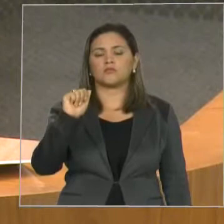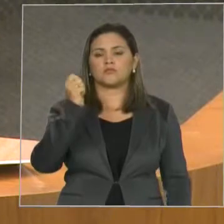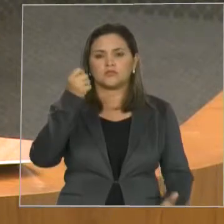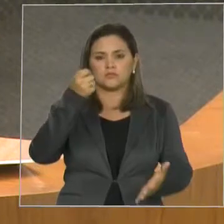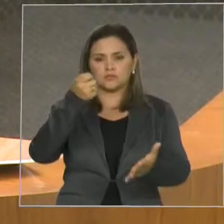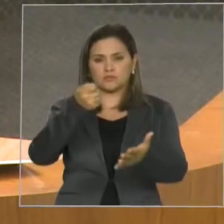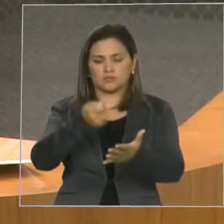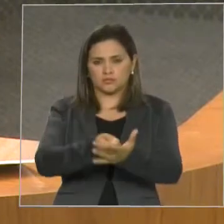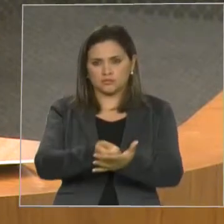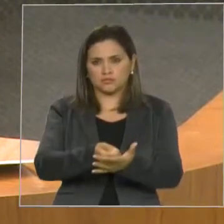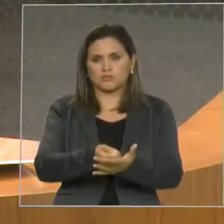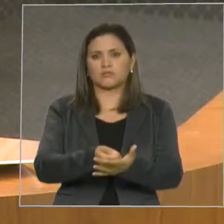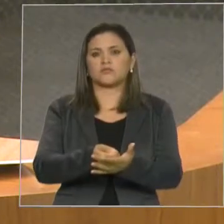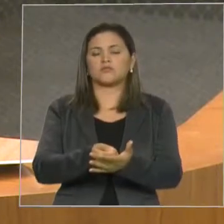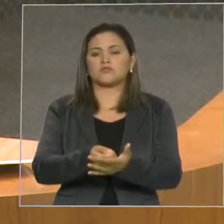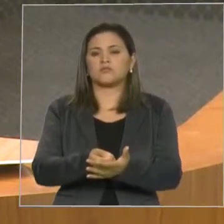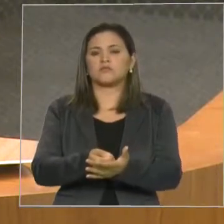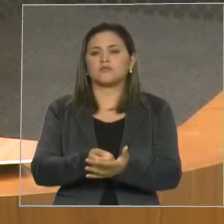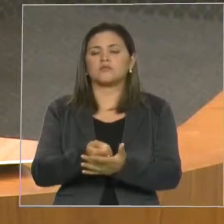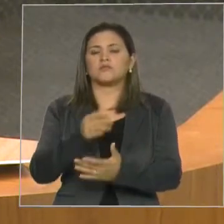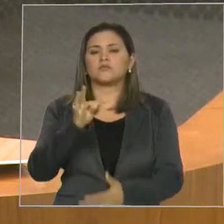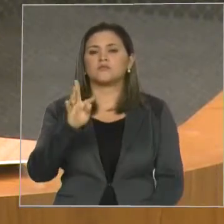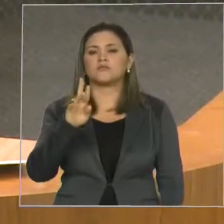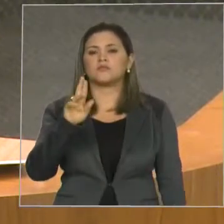é tornar